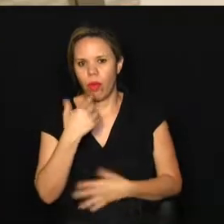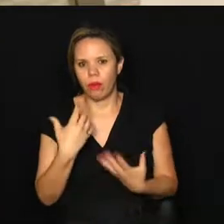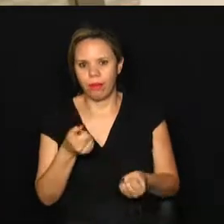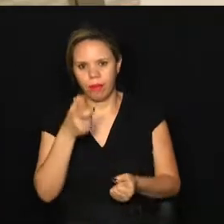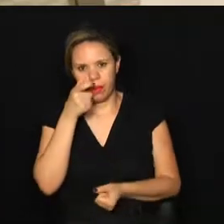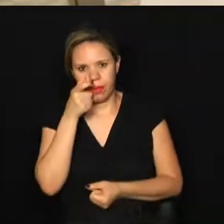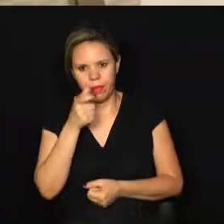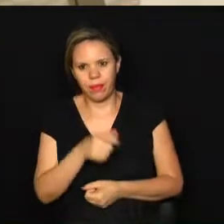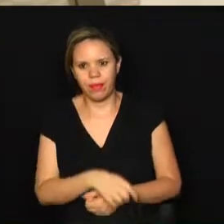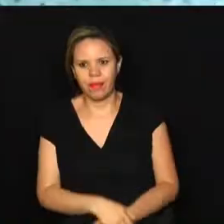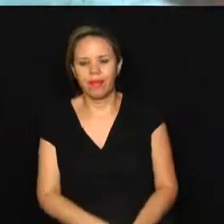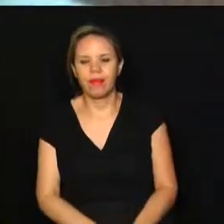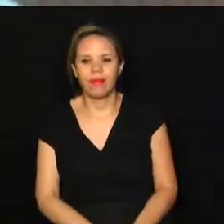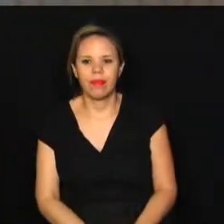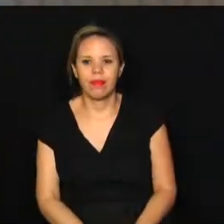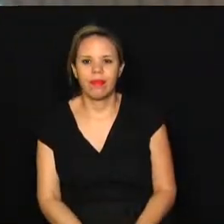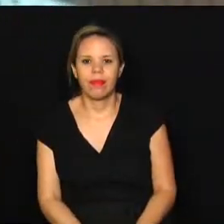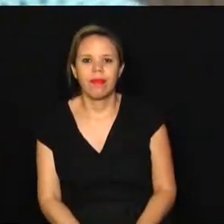acompanhar.